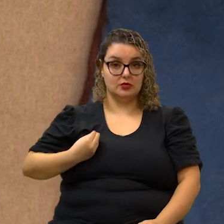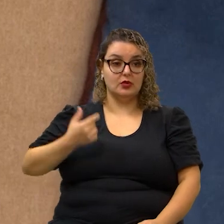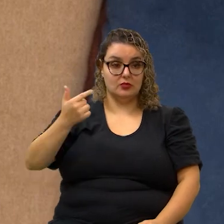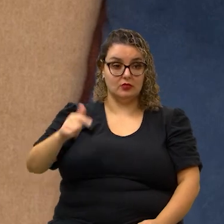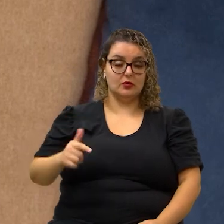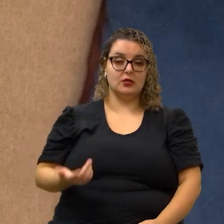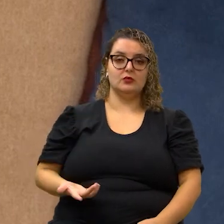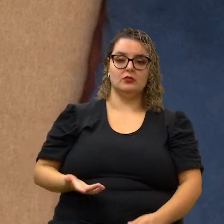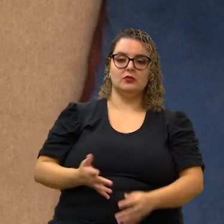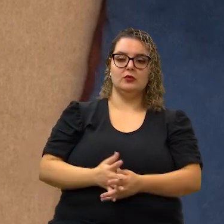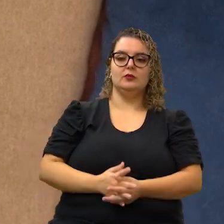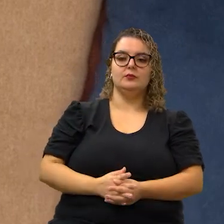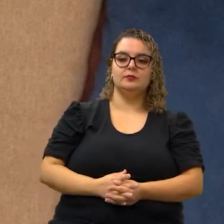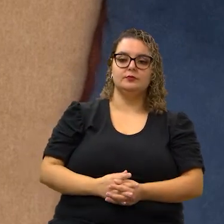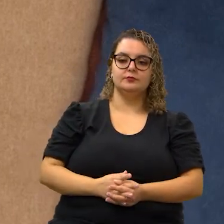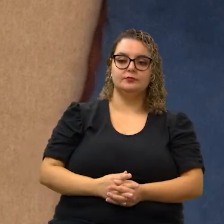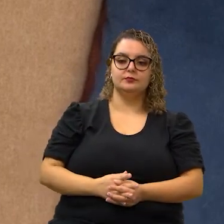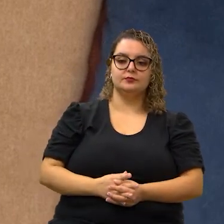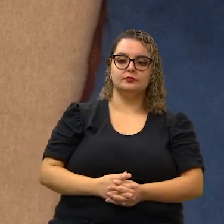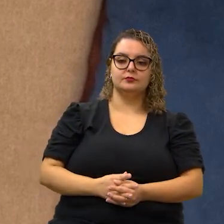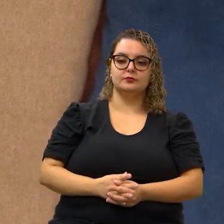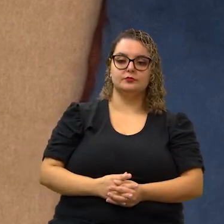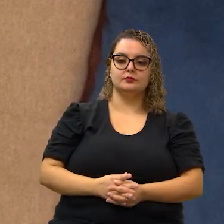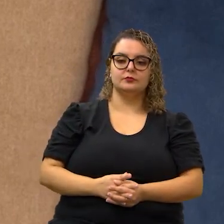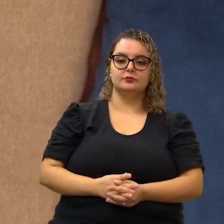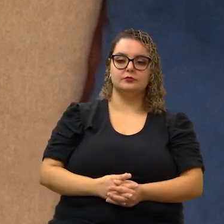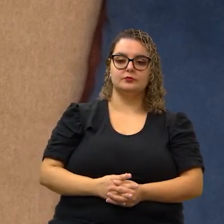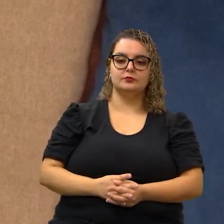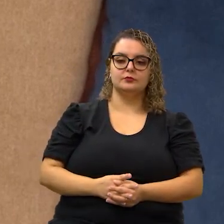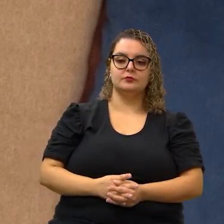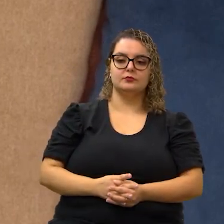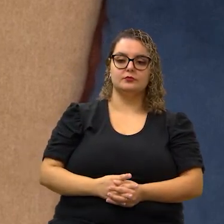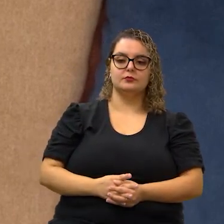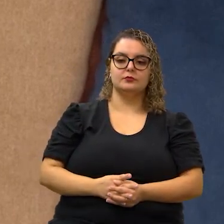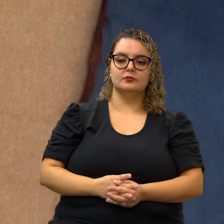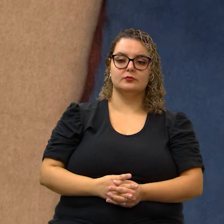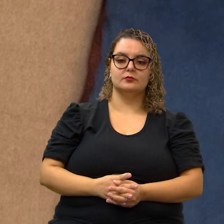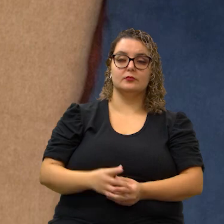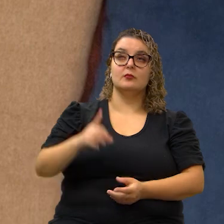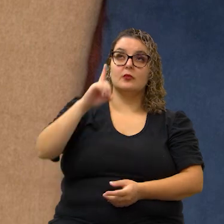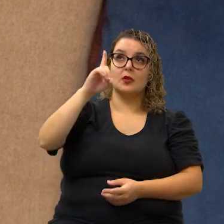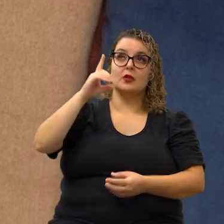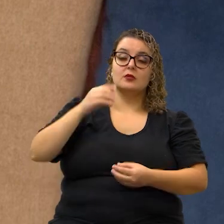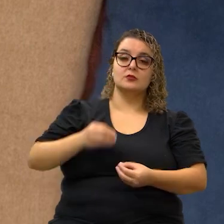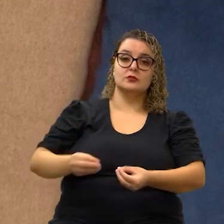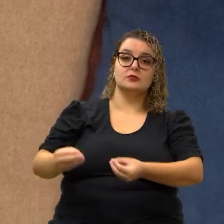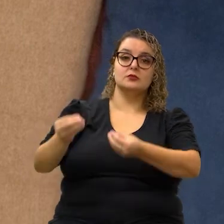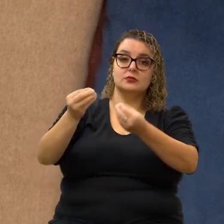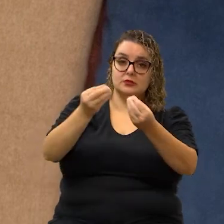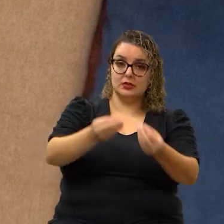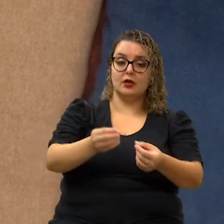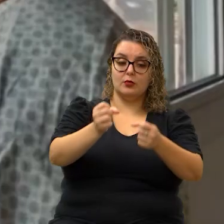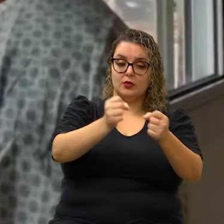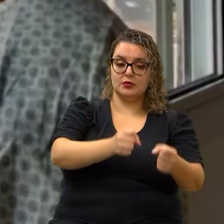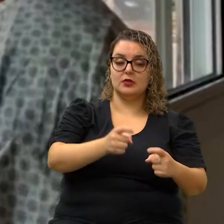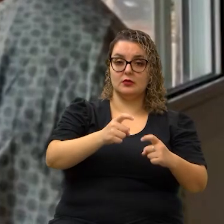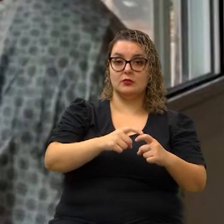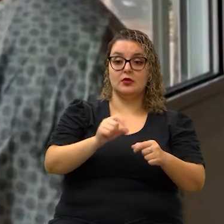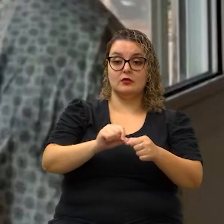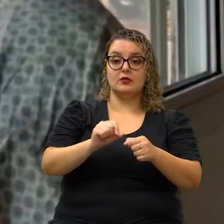dar, assim, Deus dá um poder aos médicos de fazer essa cirurgia tão bem feita.